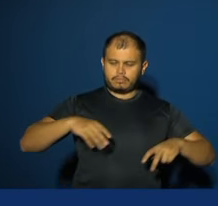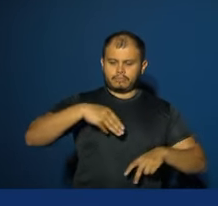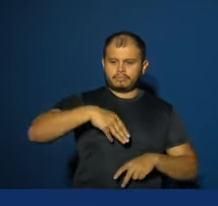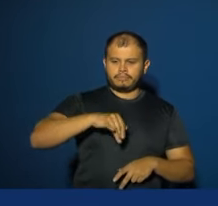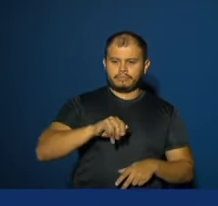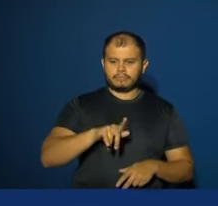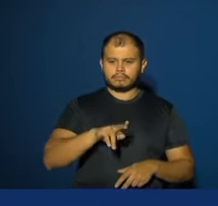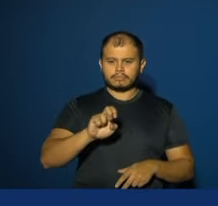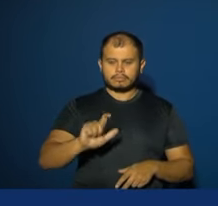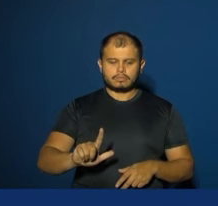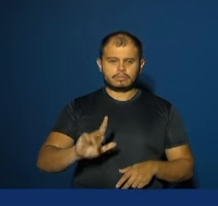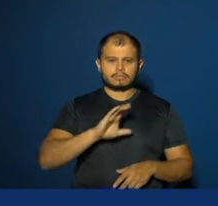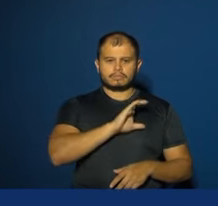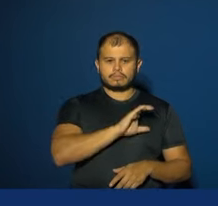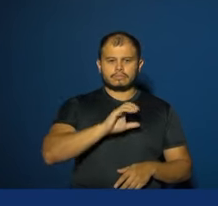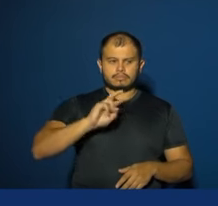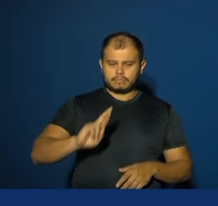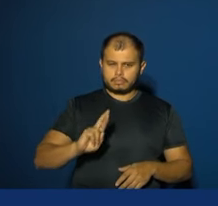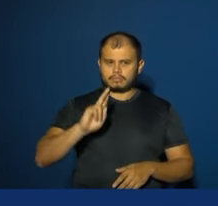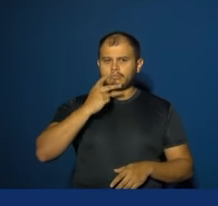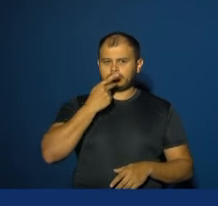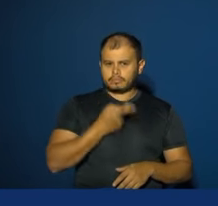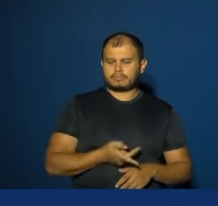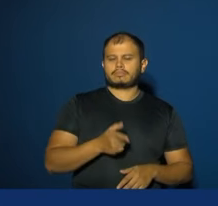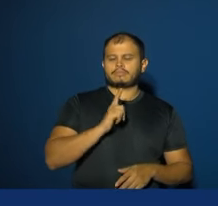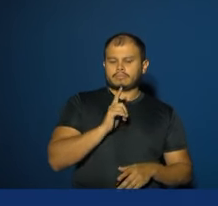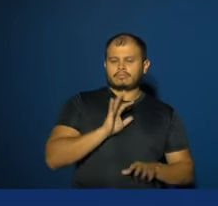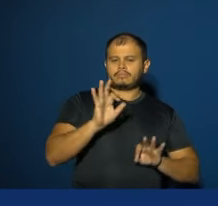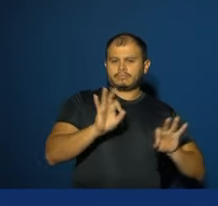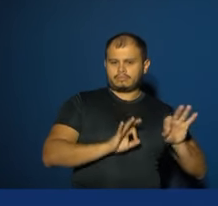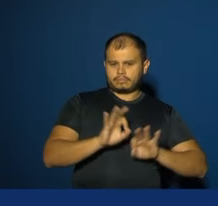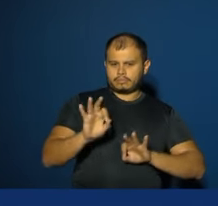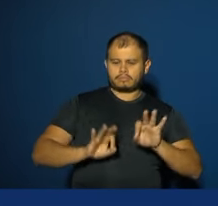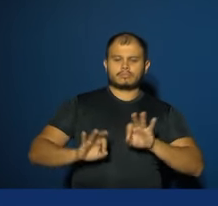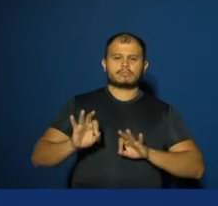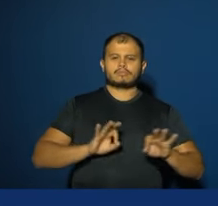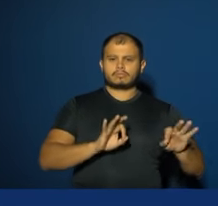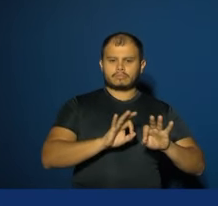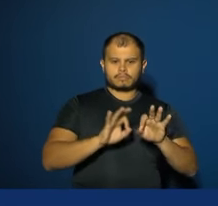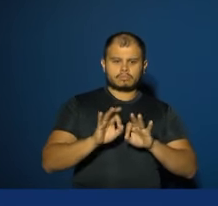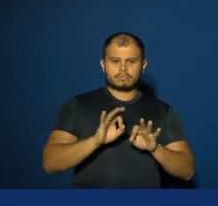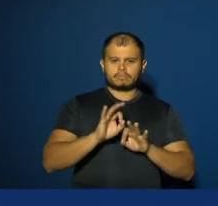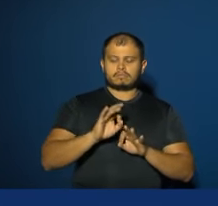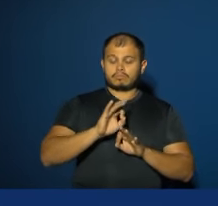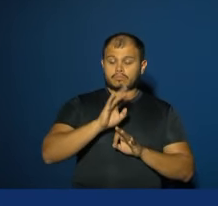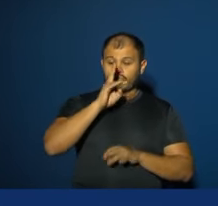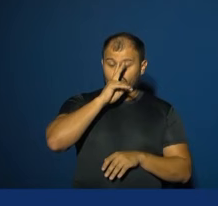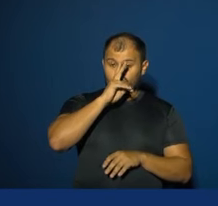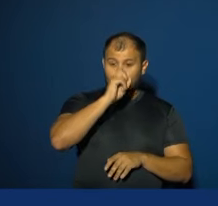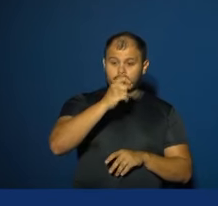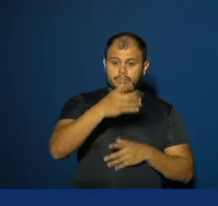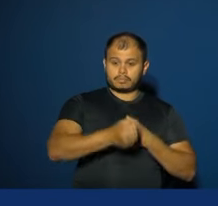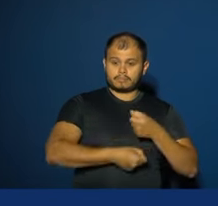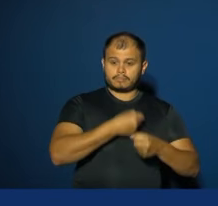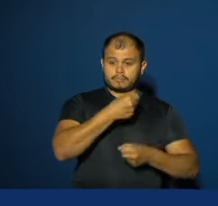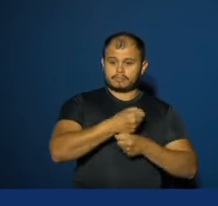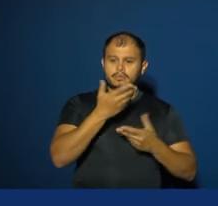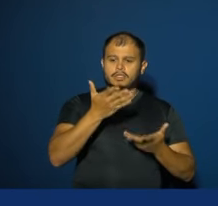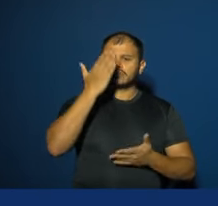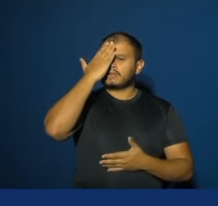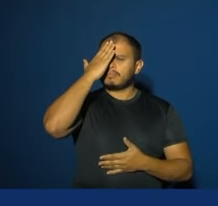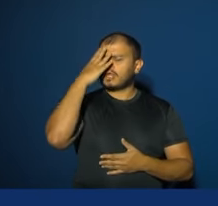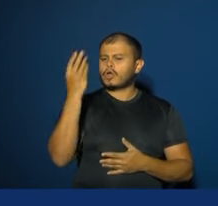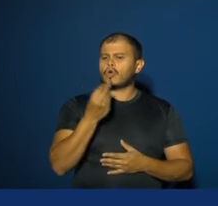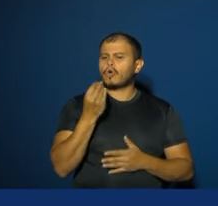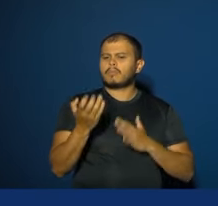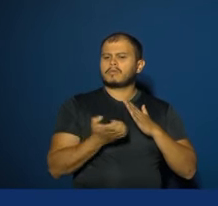com a com a CCR vocês TM um plano um plano bastante ambicioso de capex para esse ano queria ouvir de você como